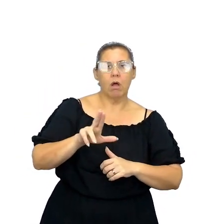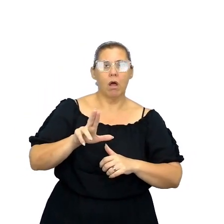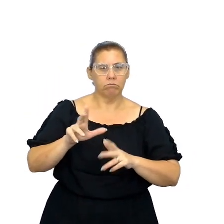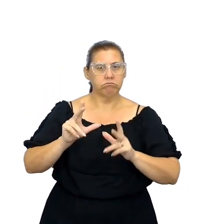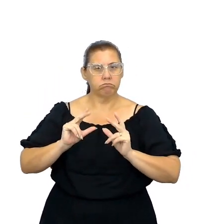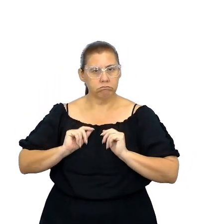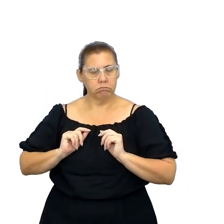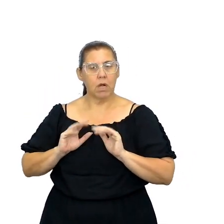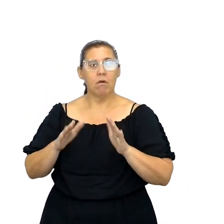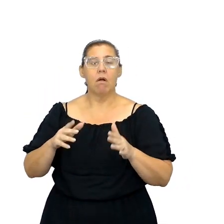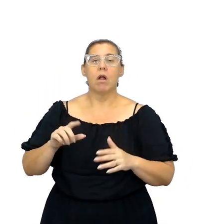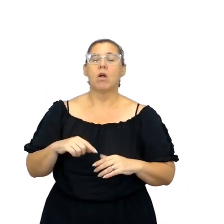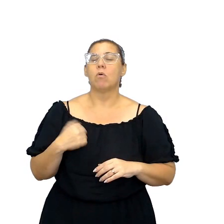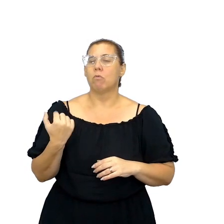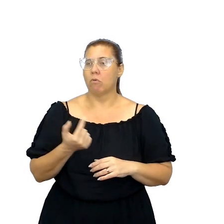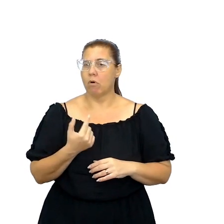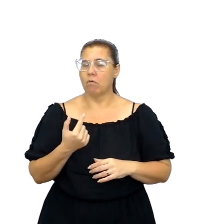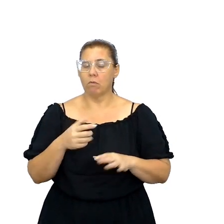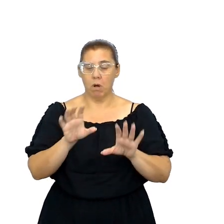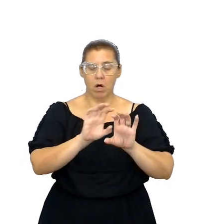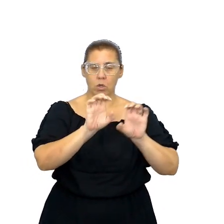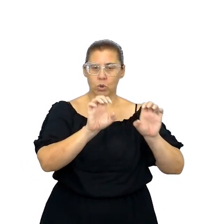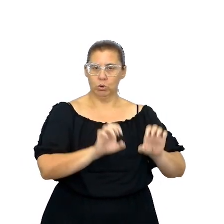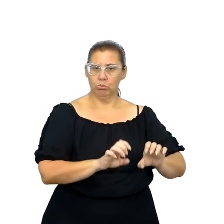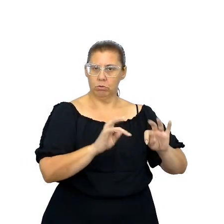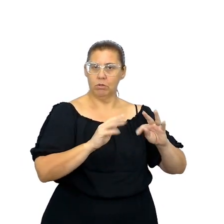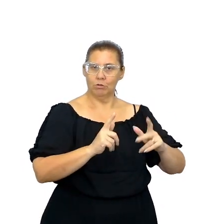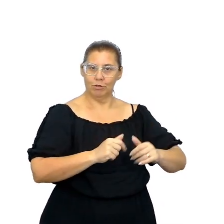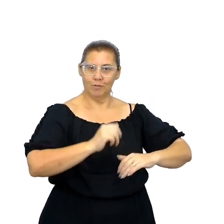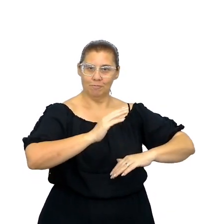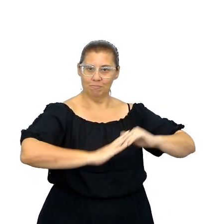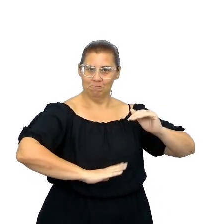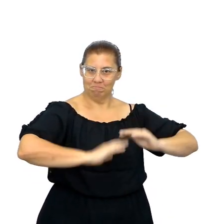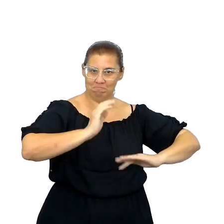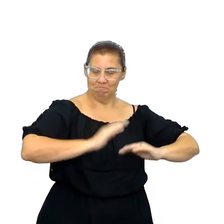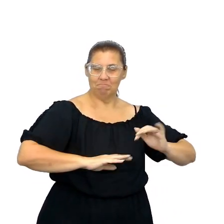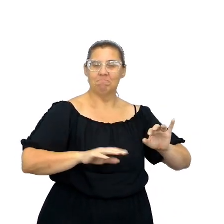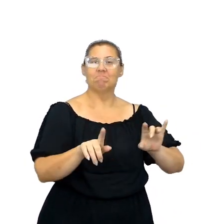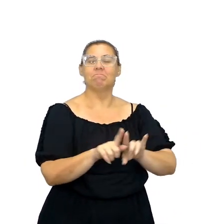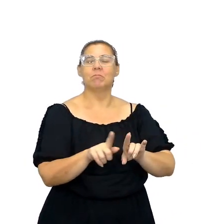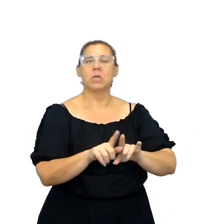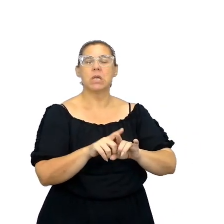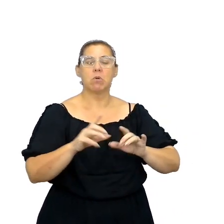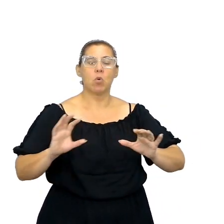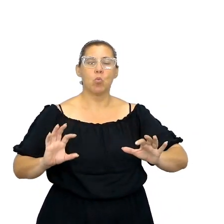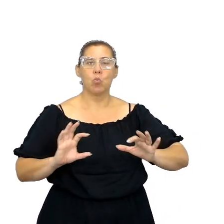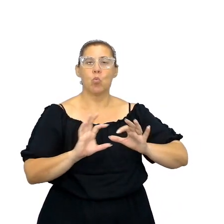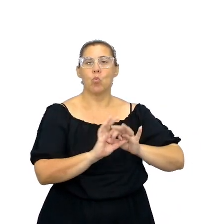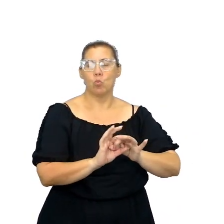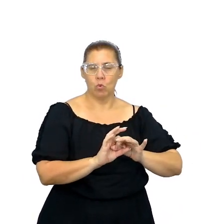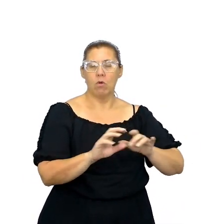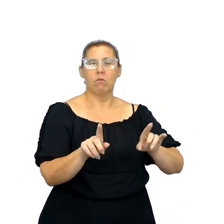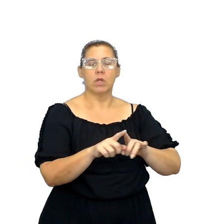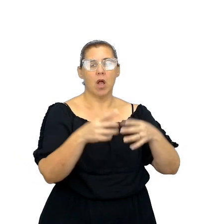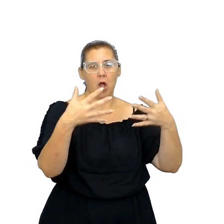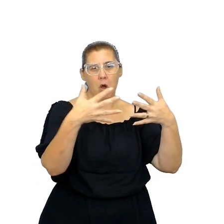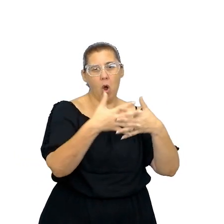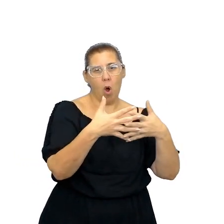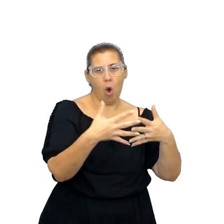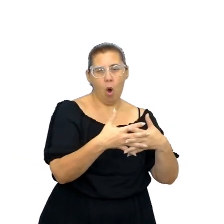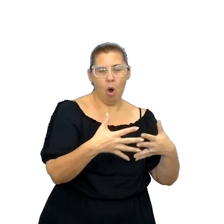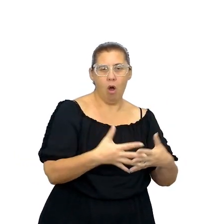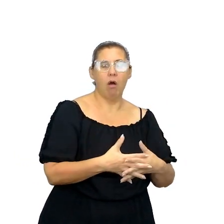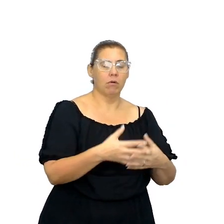né, que vão estruturar essas habilidades e a relação que tem com a complexidade